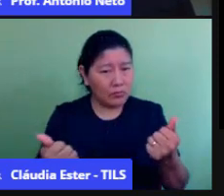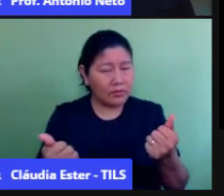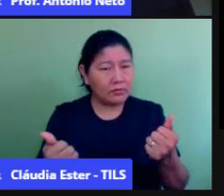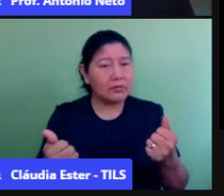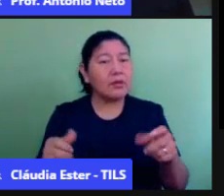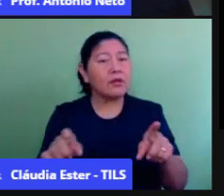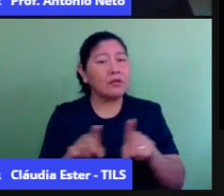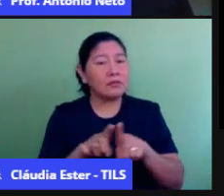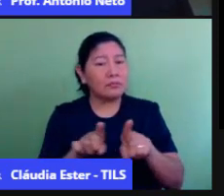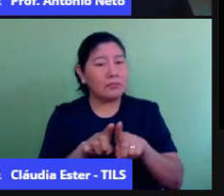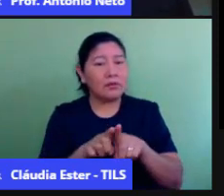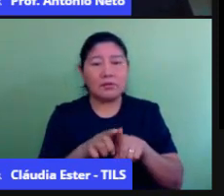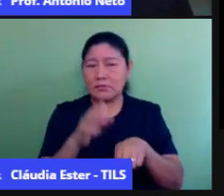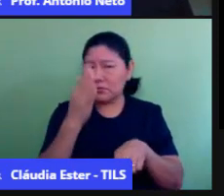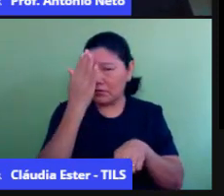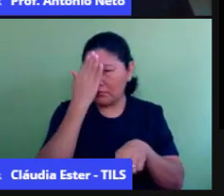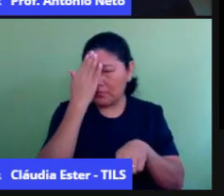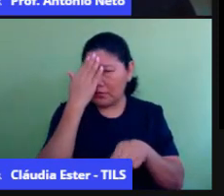tinha conhecimento